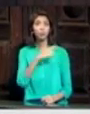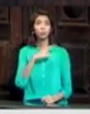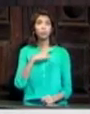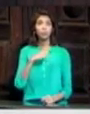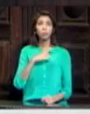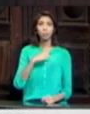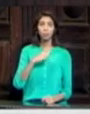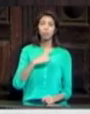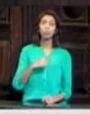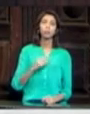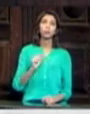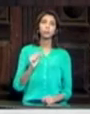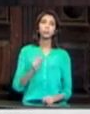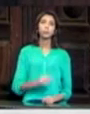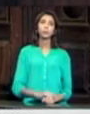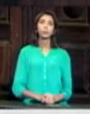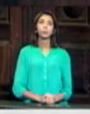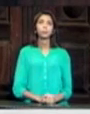experimentamos de um modo especial